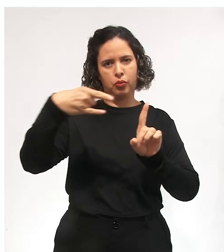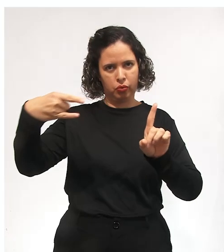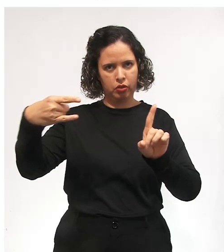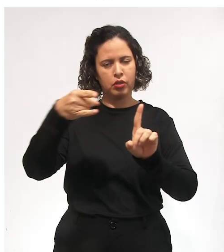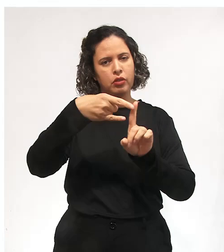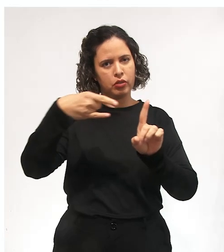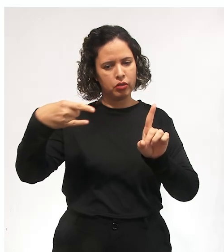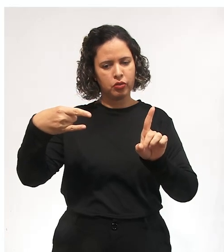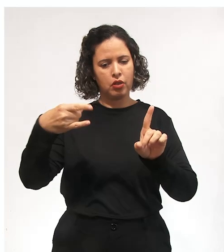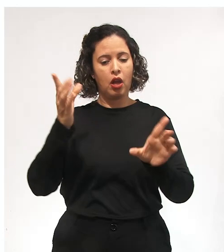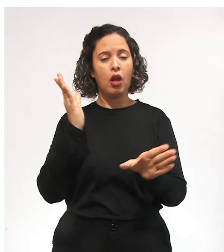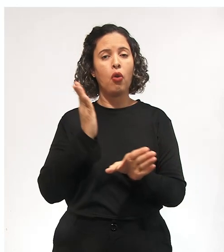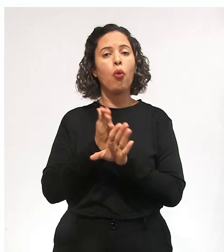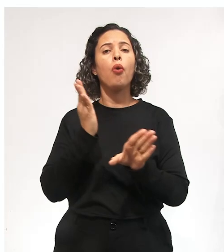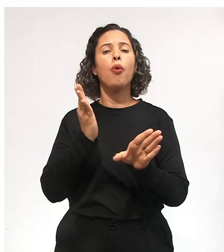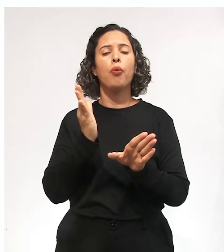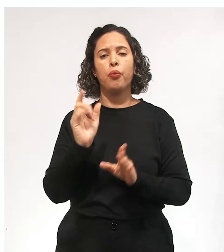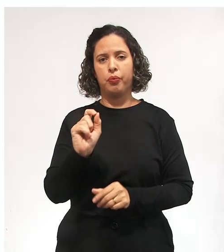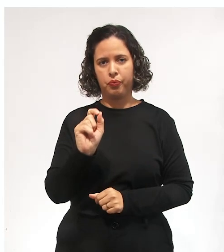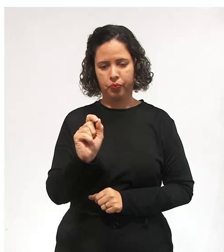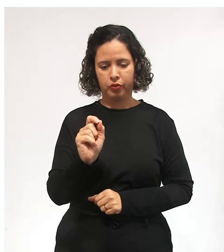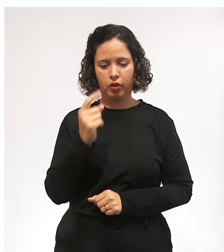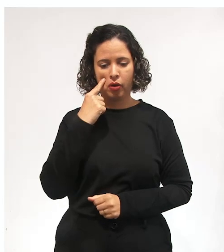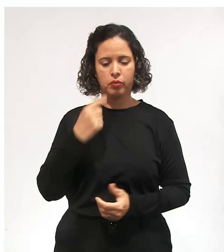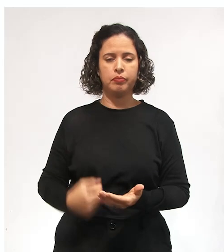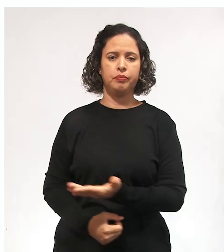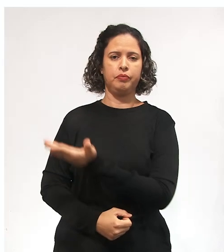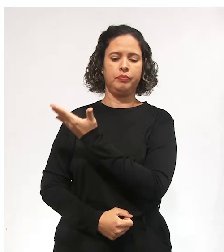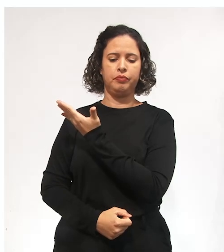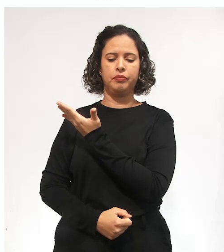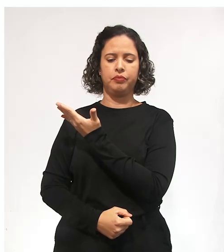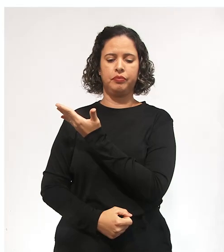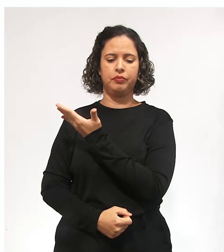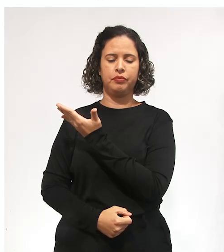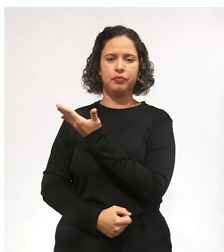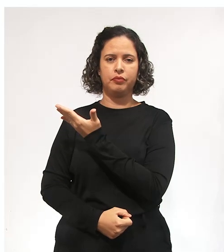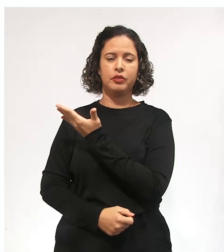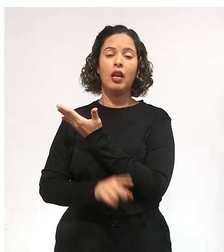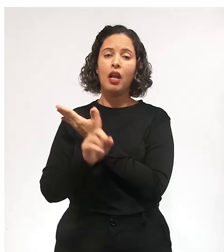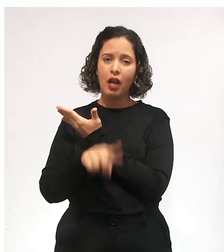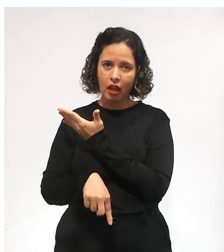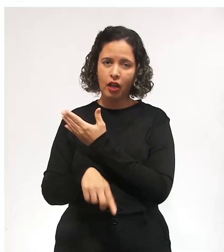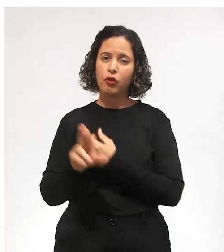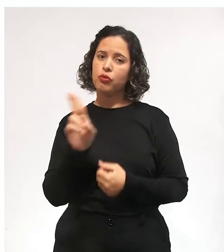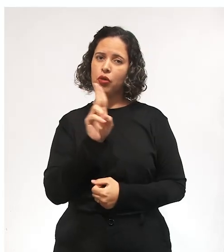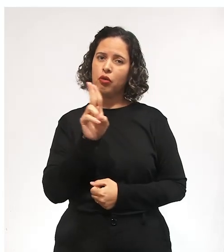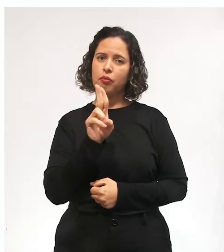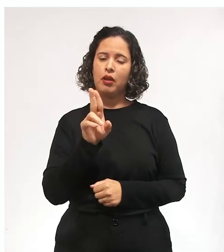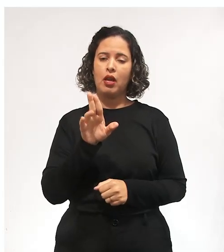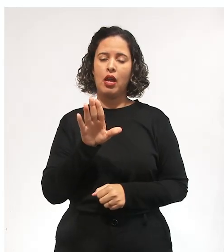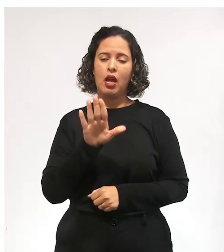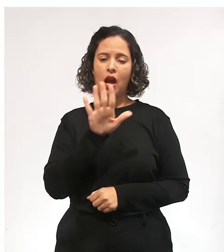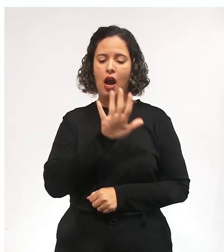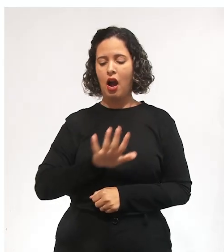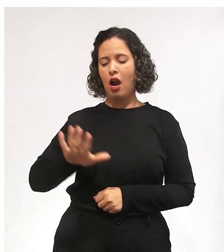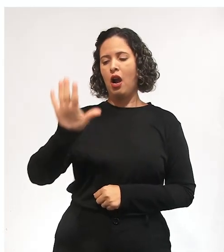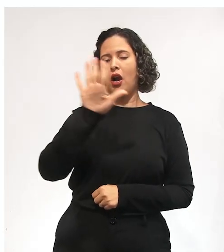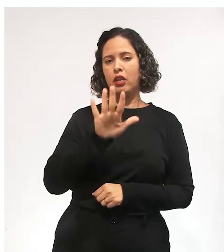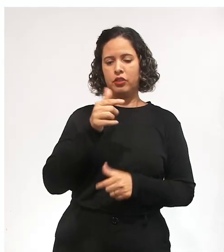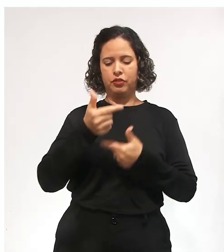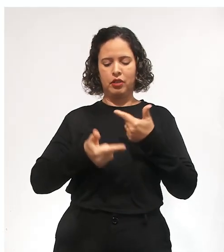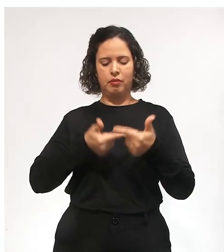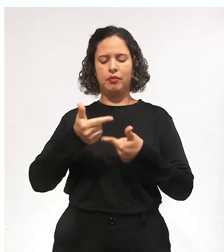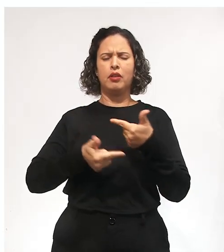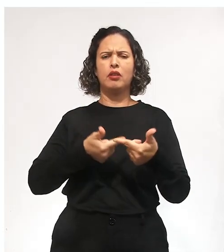do computador e a gente tem essa tela. Geralmente a gente fala que é o quê? A área de trabalho. Por que é a área de